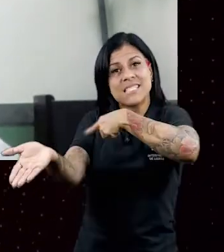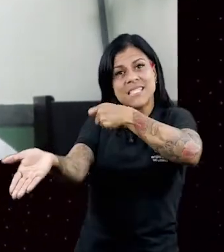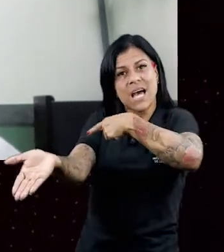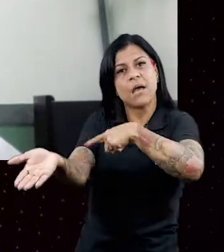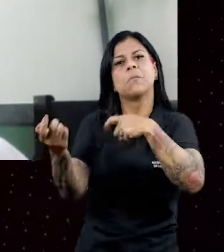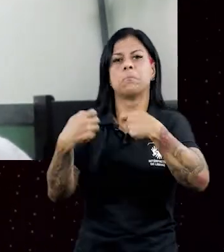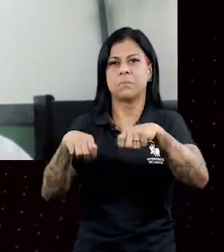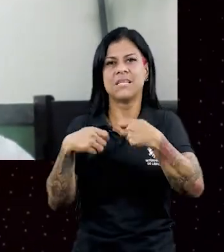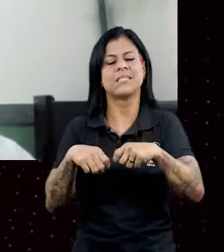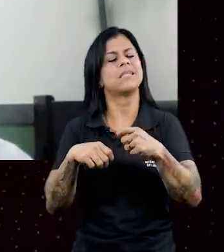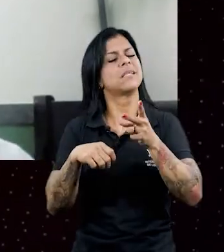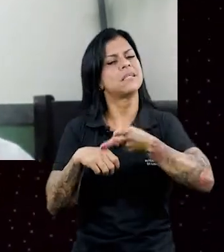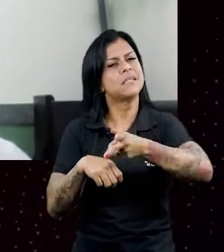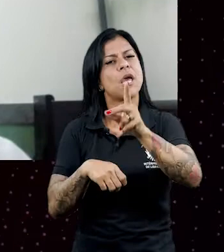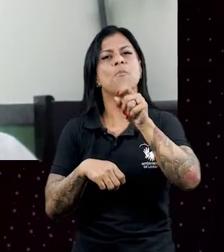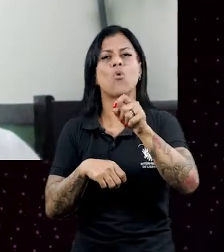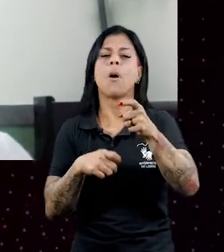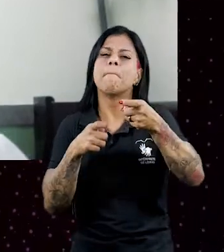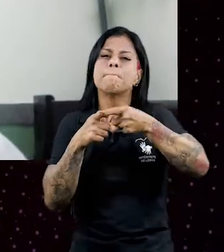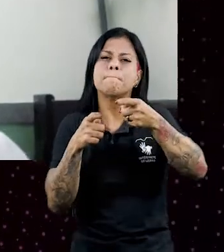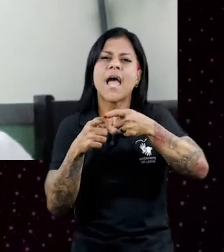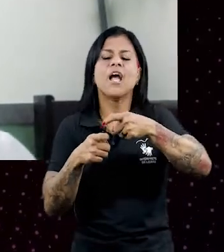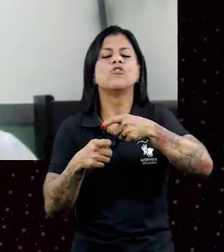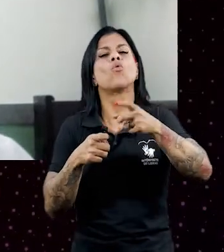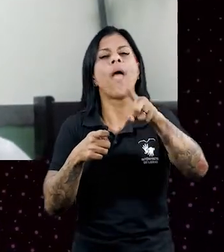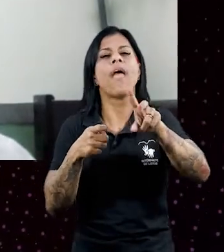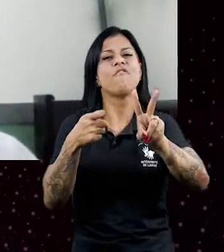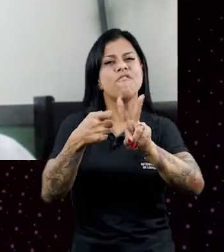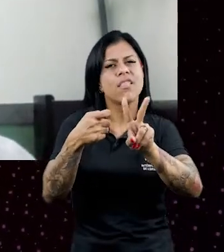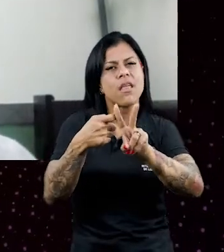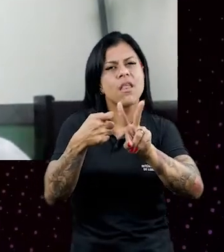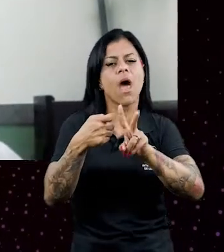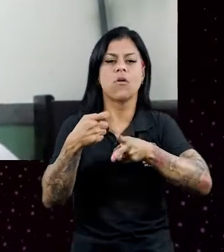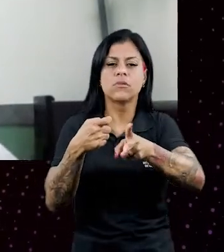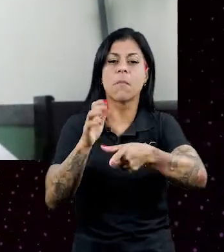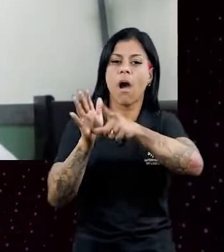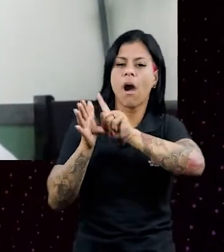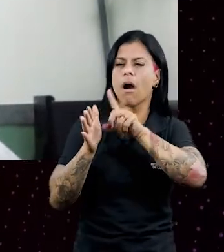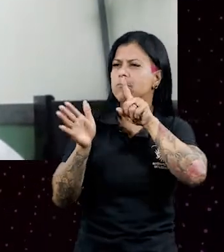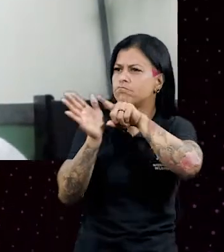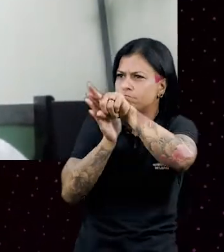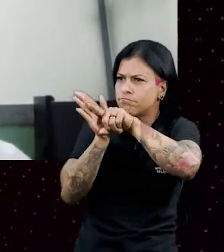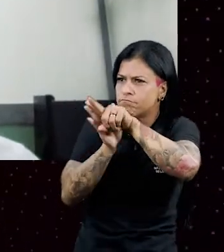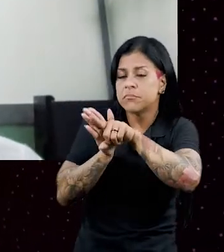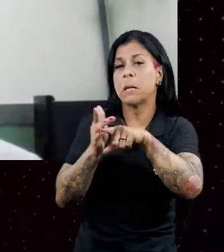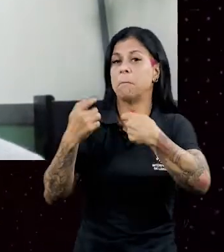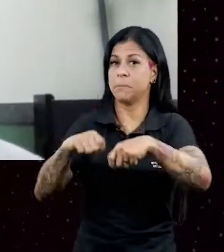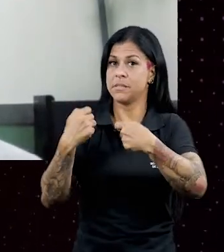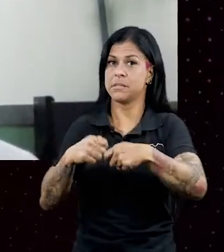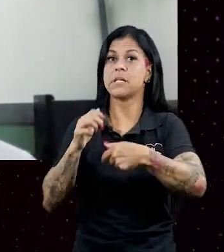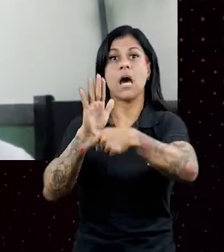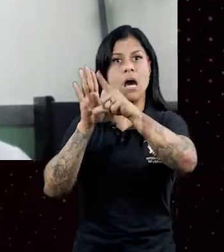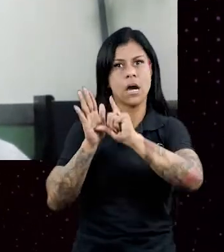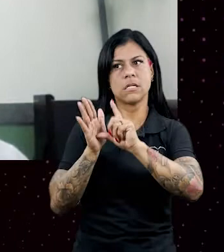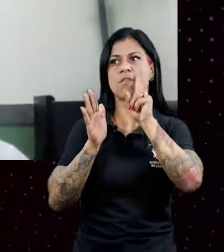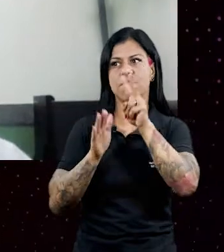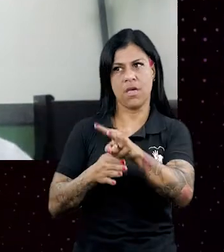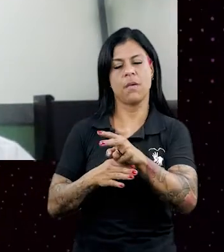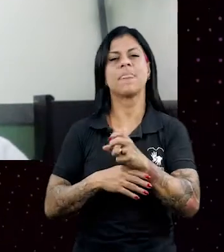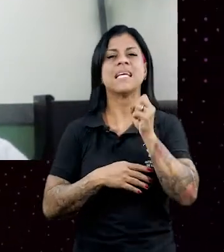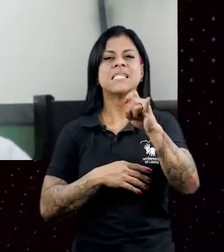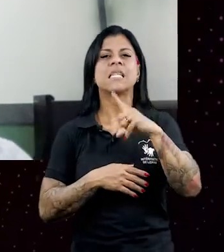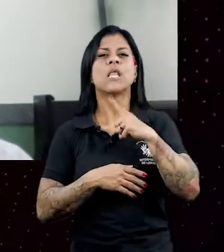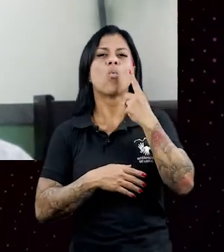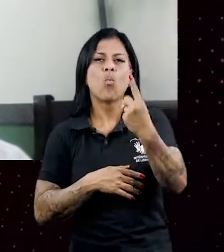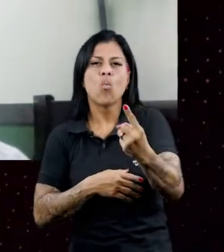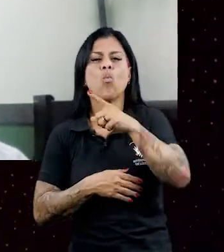feito com supervisão o tempo inteiro do médico veterinário e só em casos em que realmente é necessário.